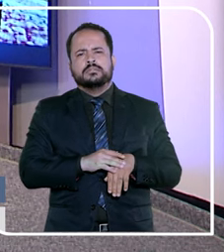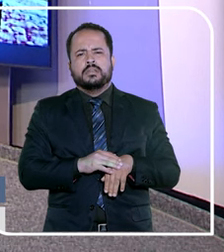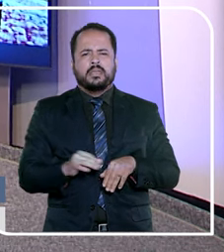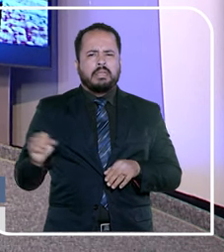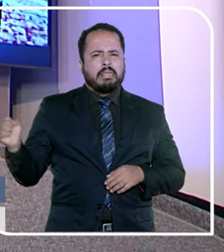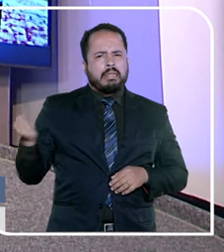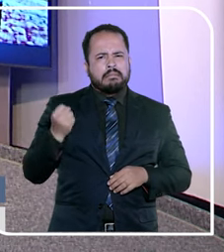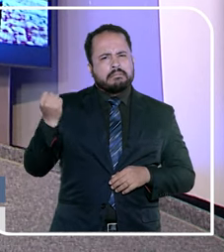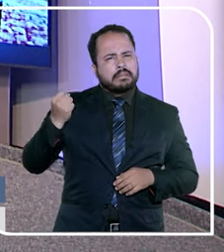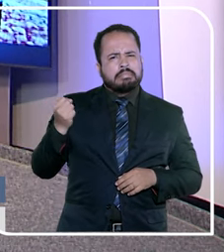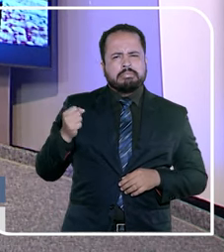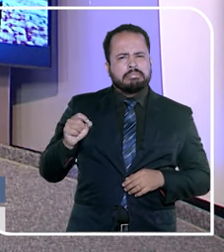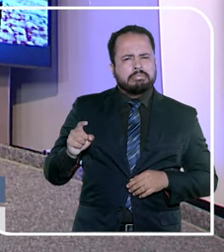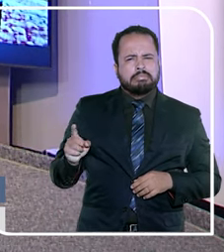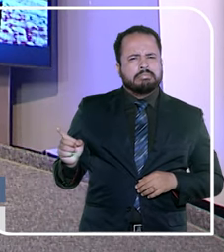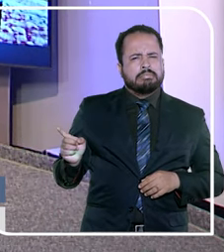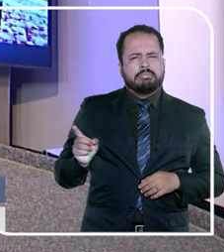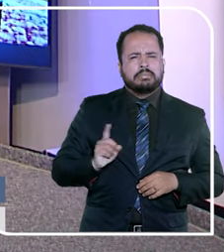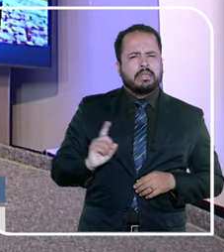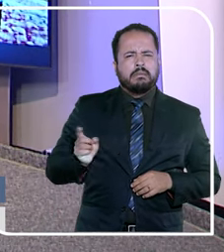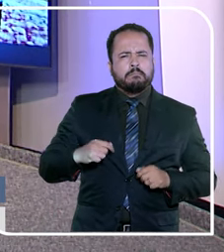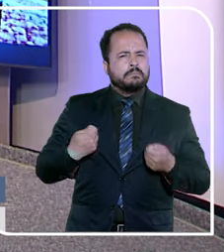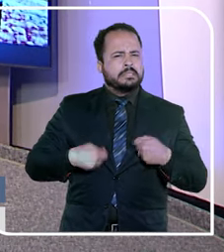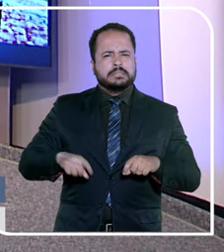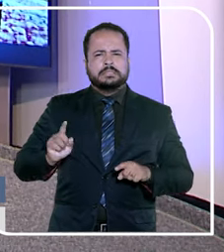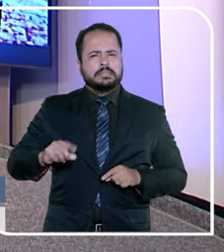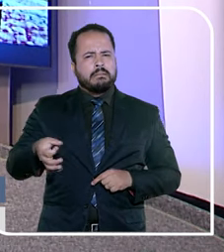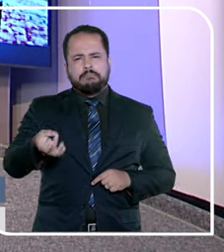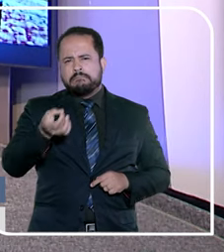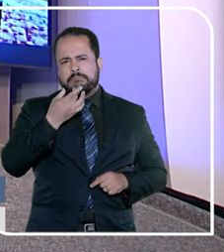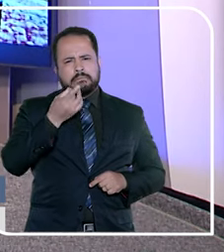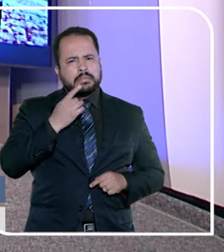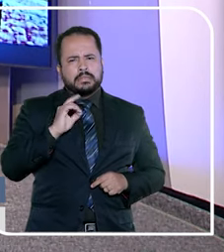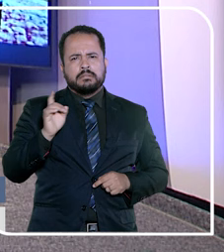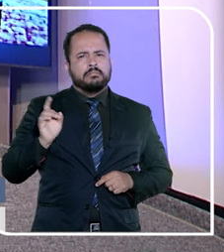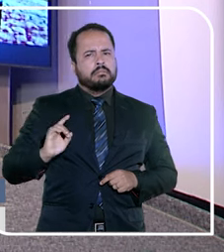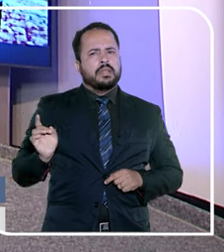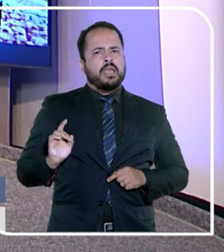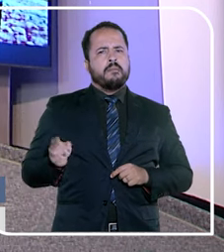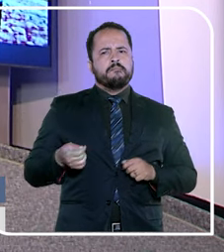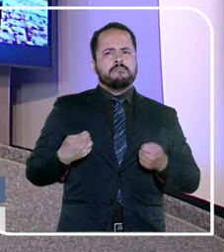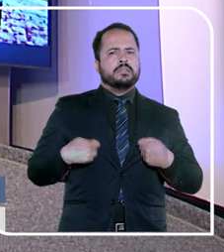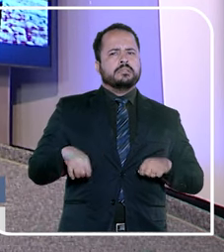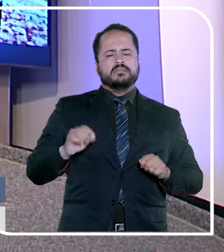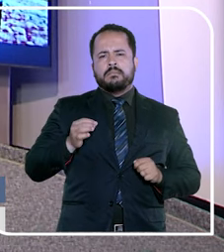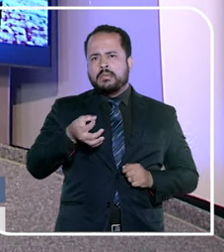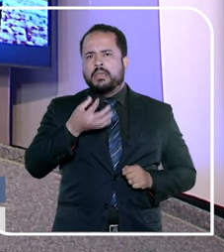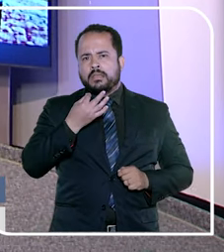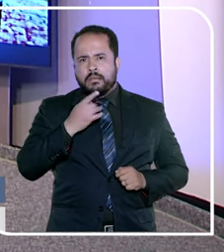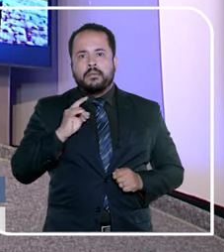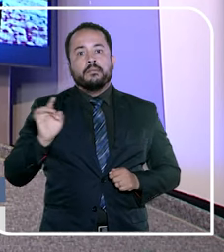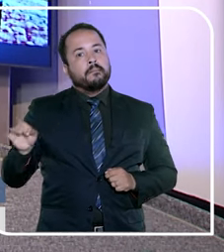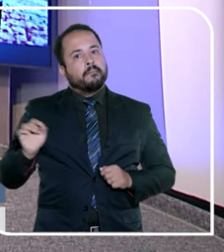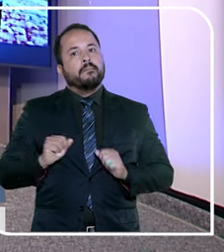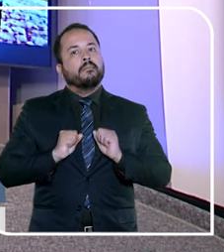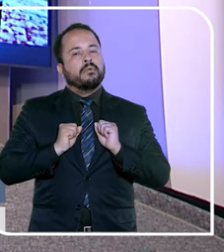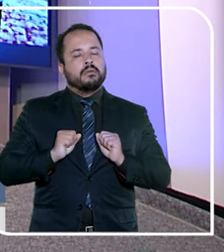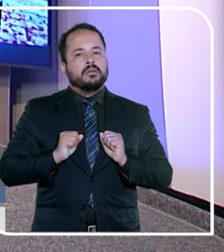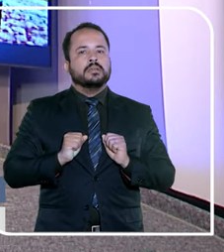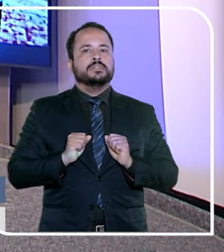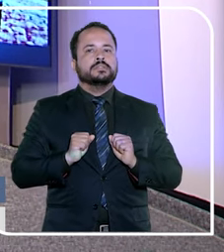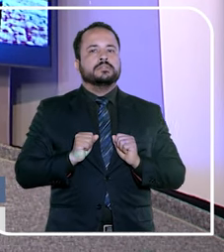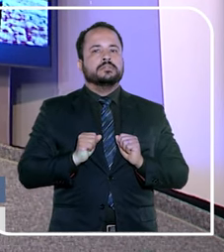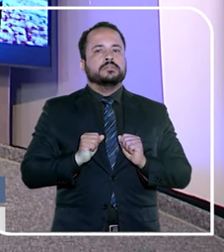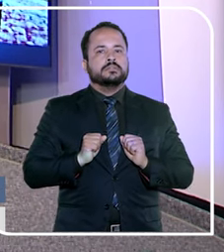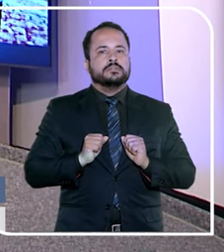não precise usar esse esse artifício para adquirir o medicamento pode ser considerado eh como